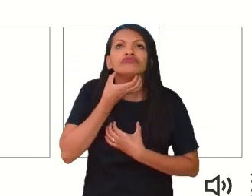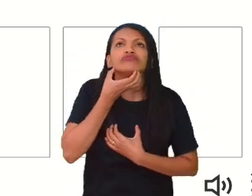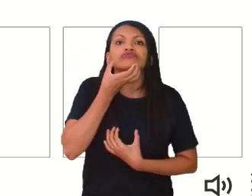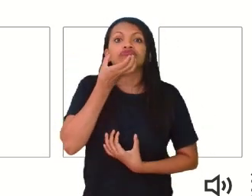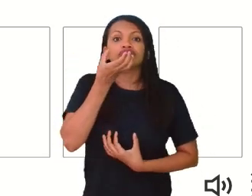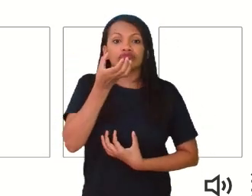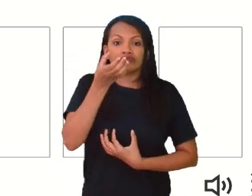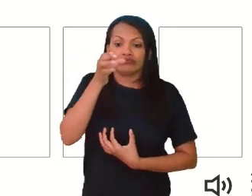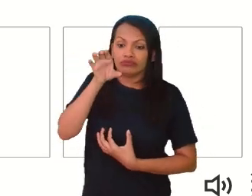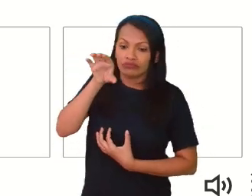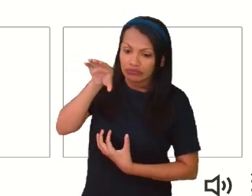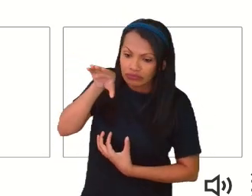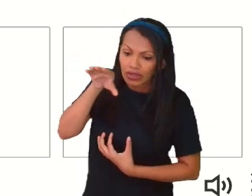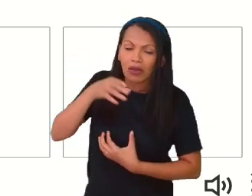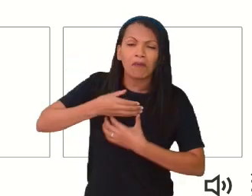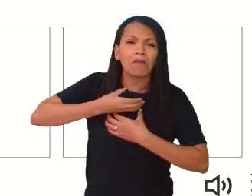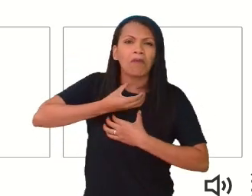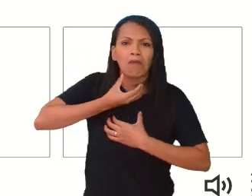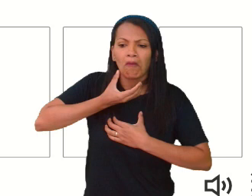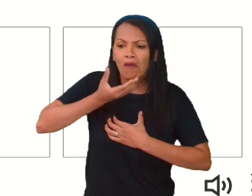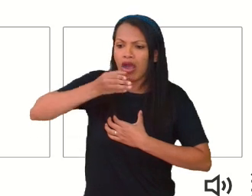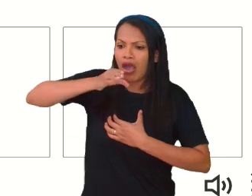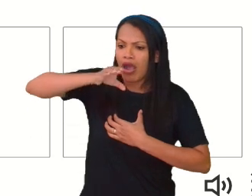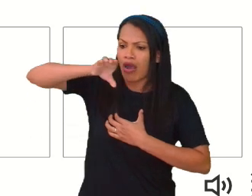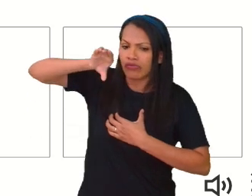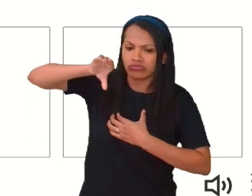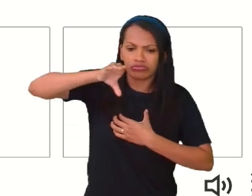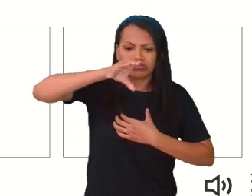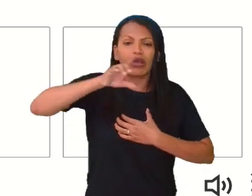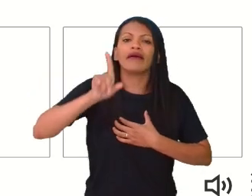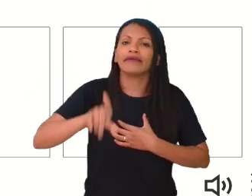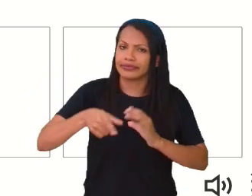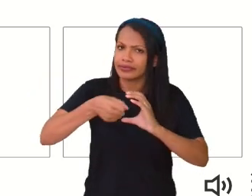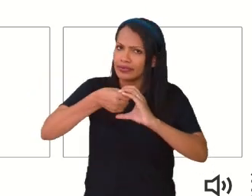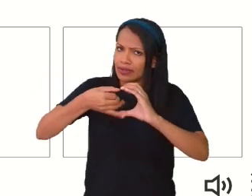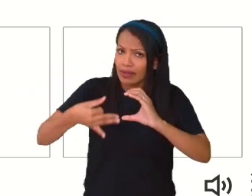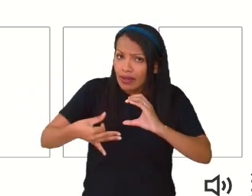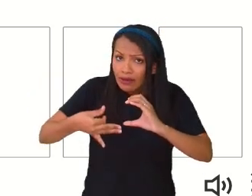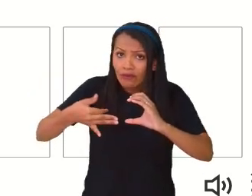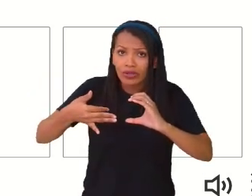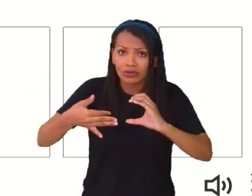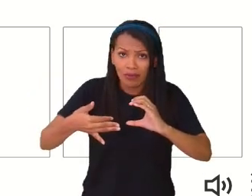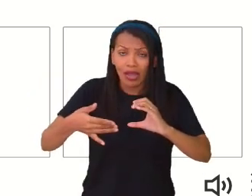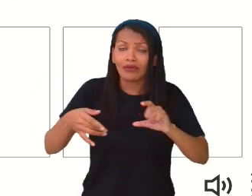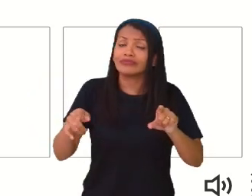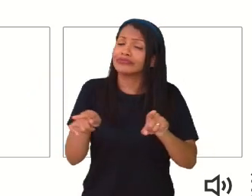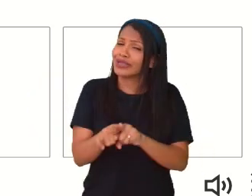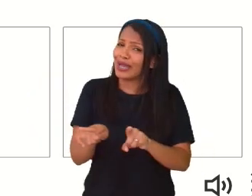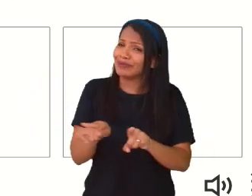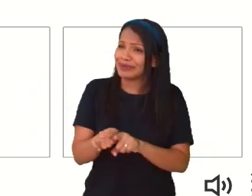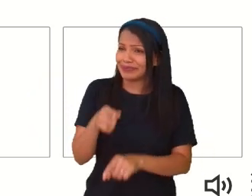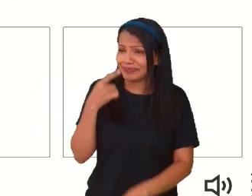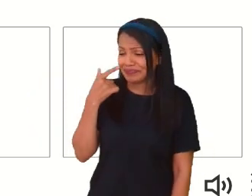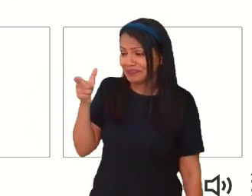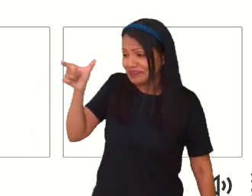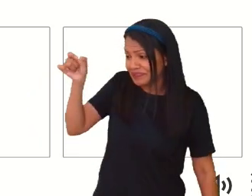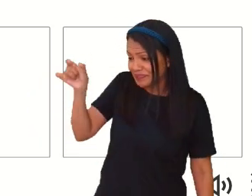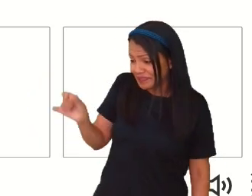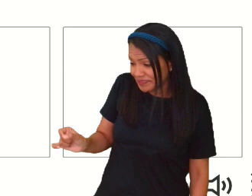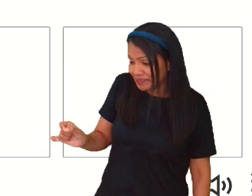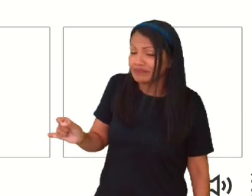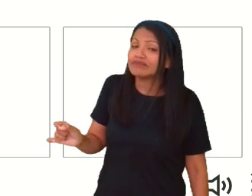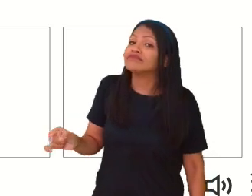acho que a girafa também é, né? Com aquele pescoção enorme. Tem característica de ser um animal vertebrado também.